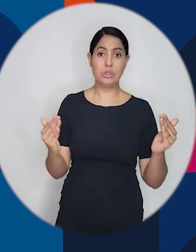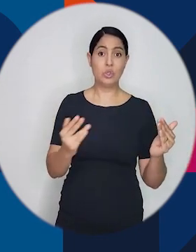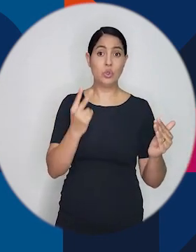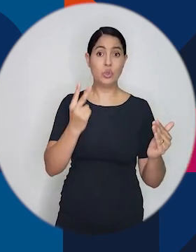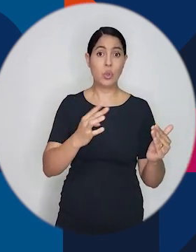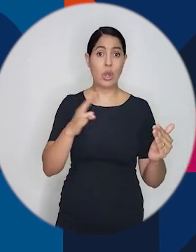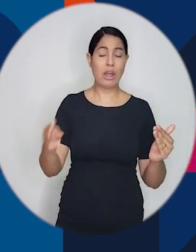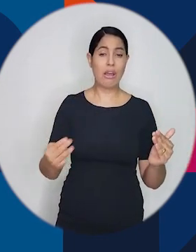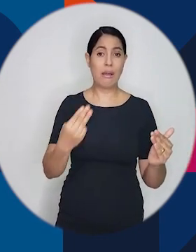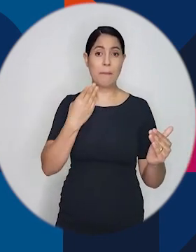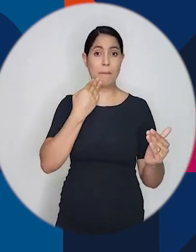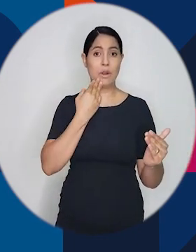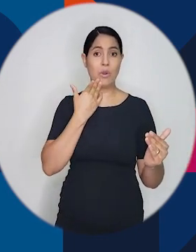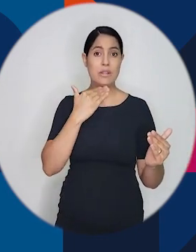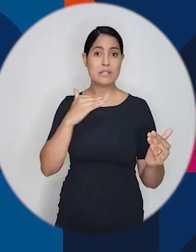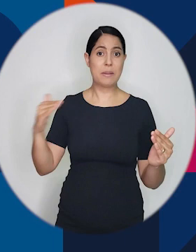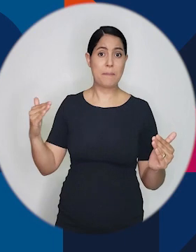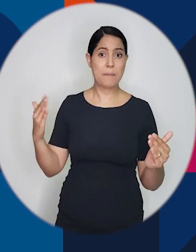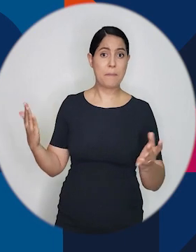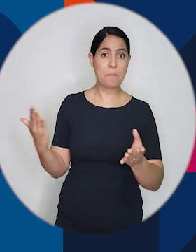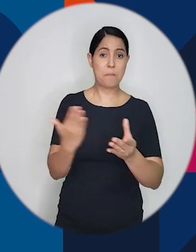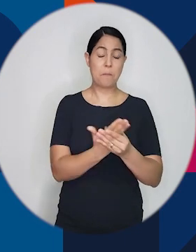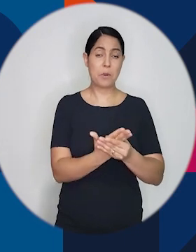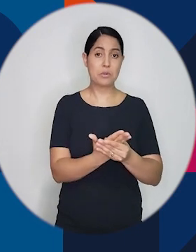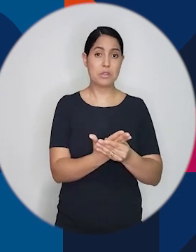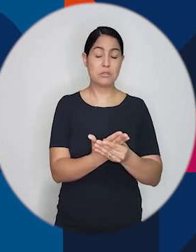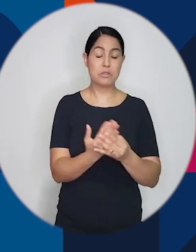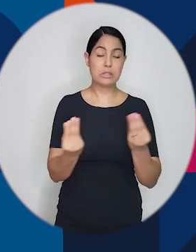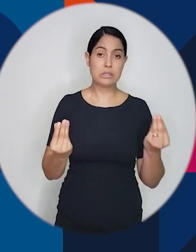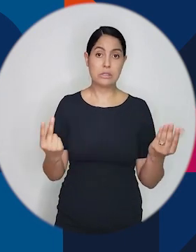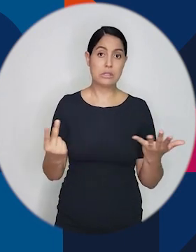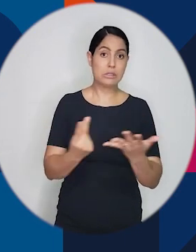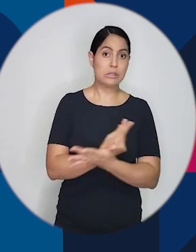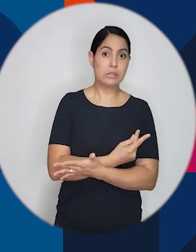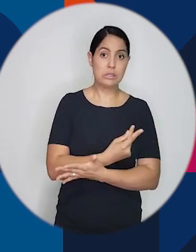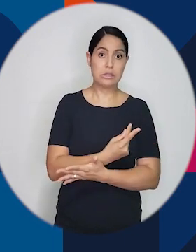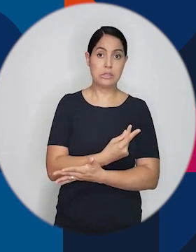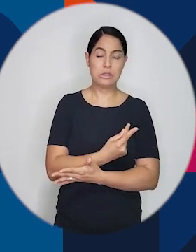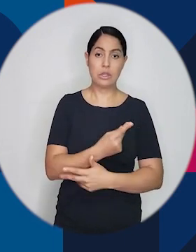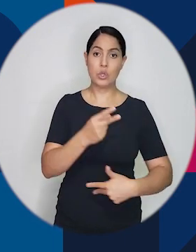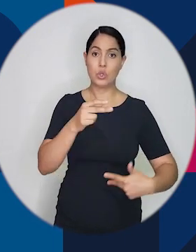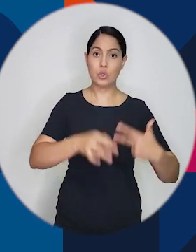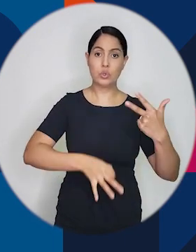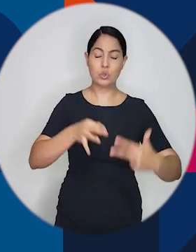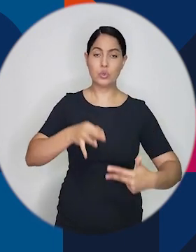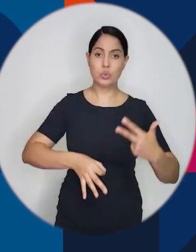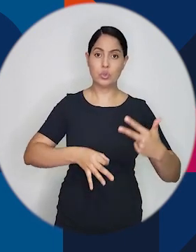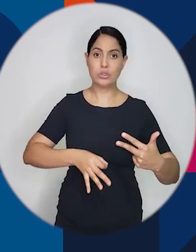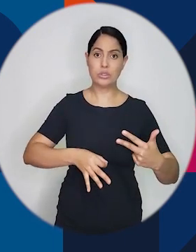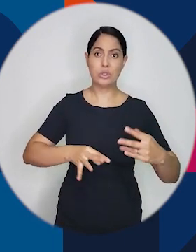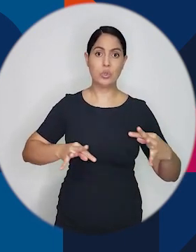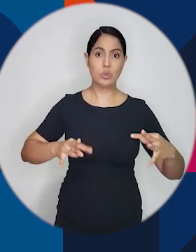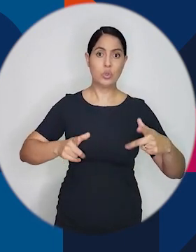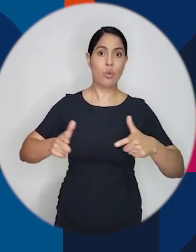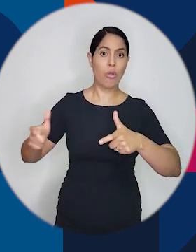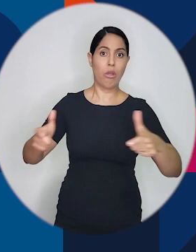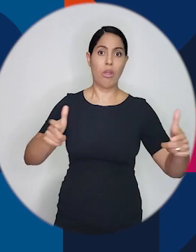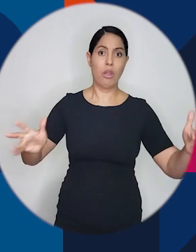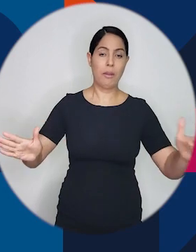2,5 milhões de processos físicos, sendo a justiça serviço